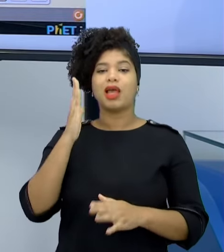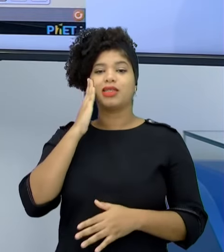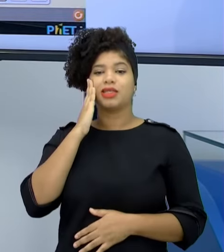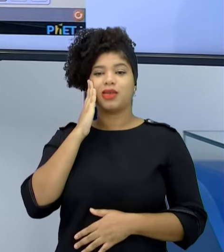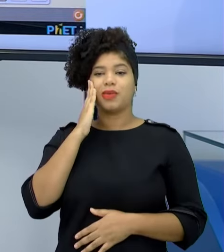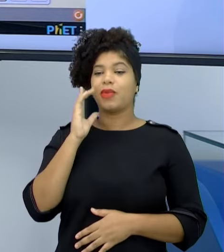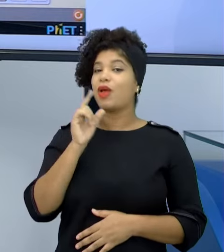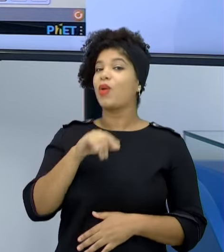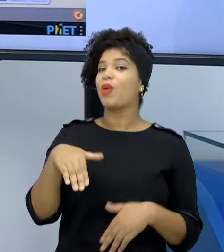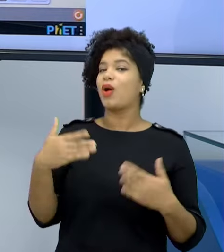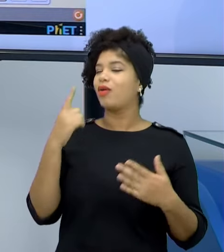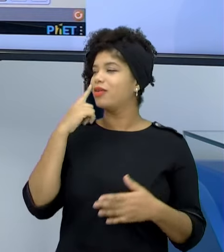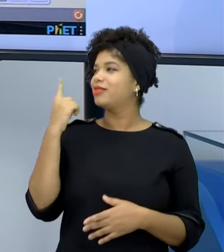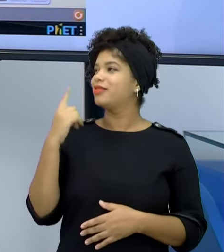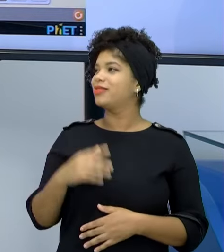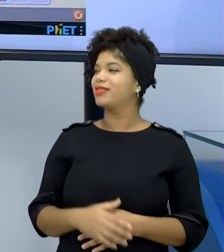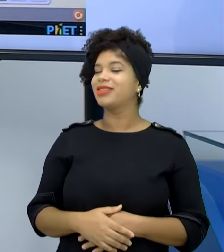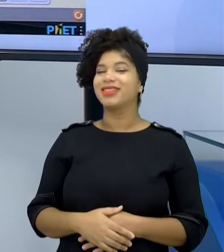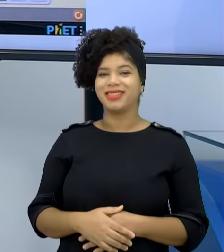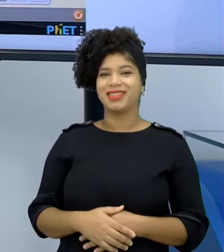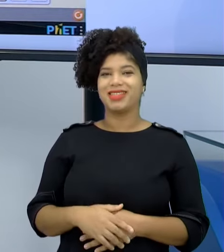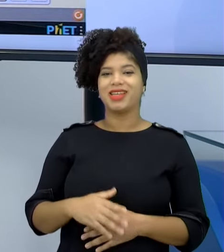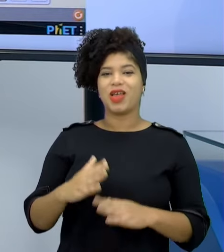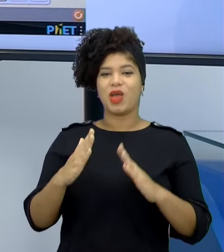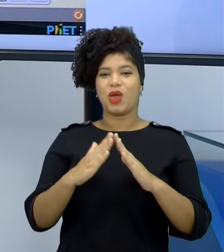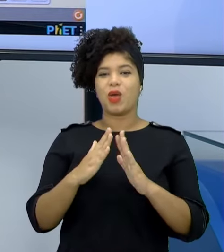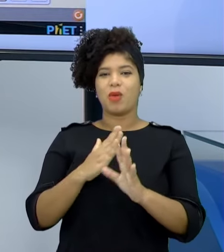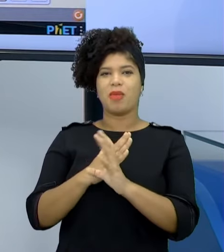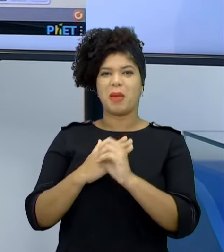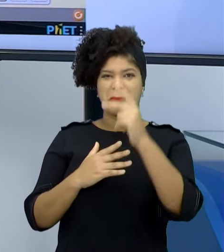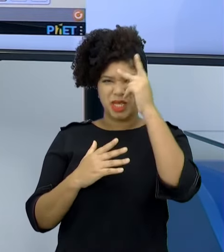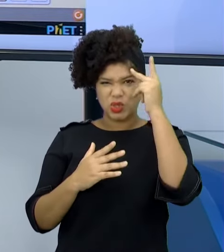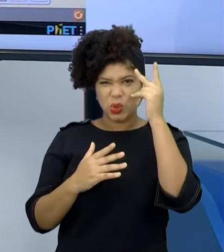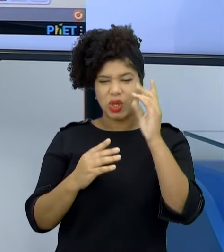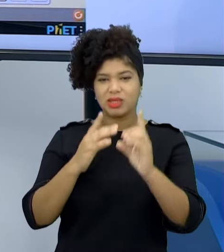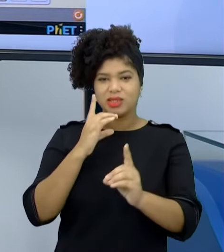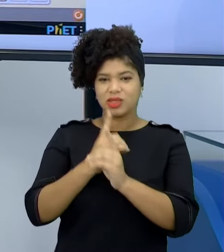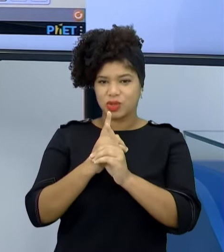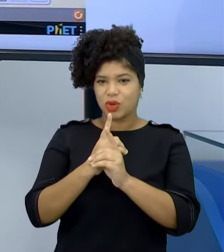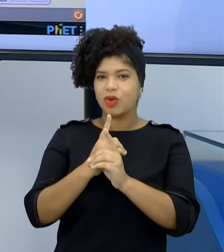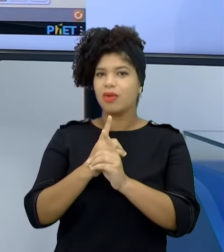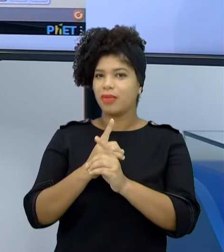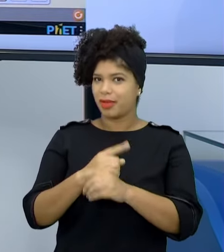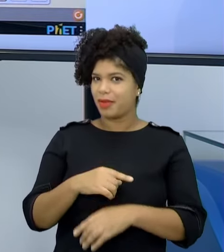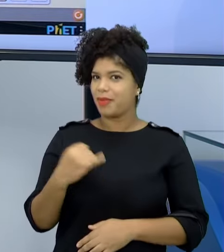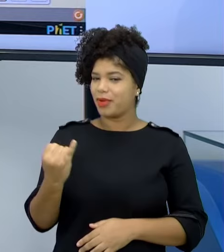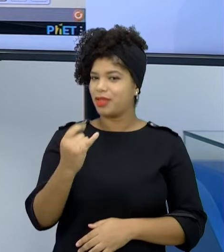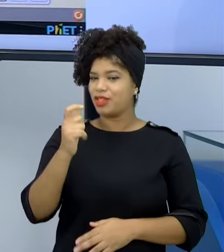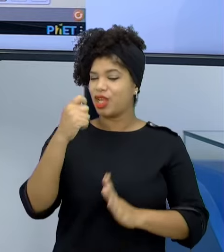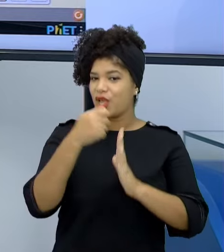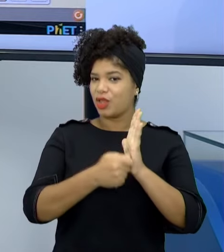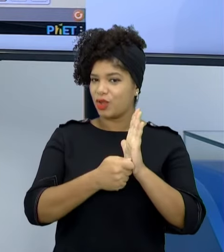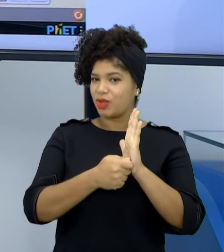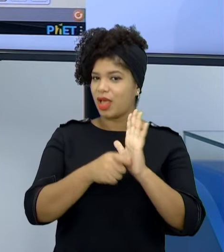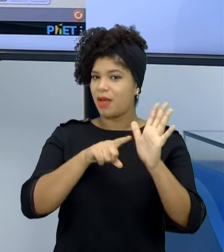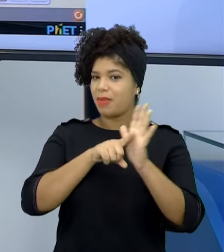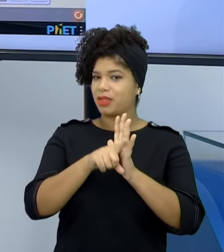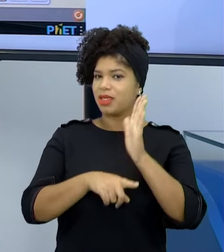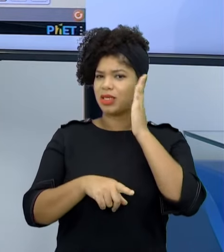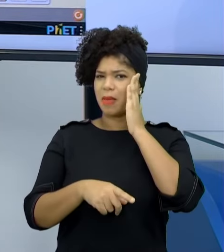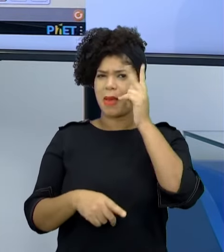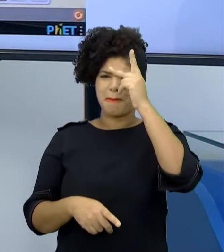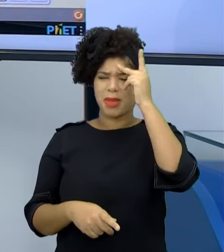chamado fotovoltaico. Puxa, esse cara era bom então? Anote aí então no seu diário de bordo. Tem que fazer uma pesquisa também